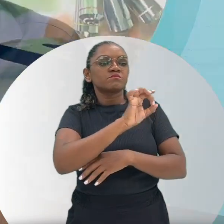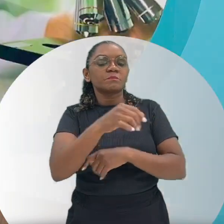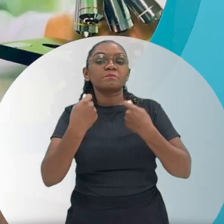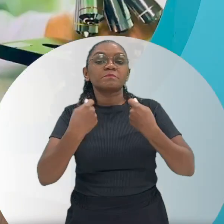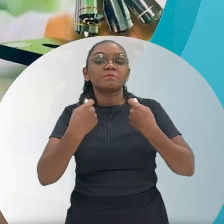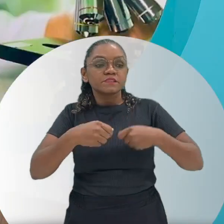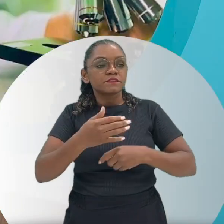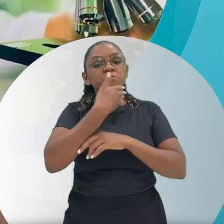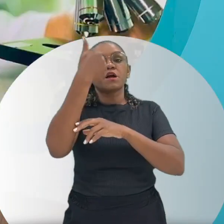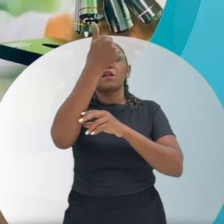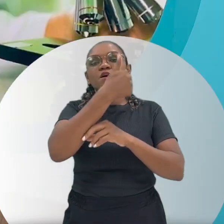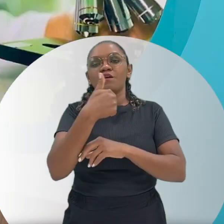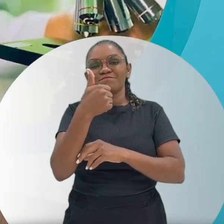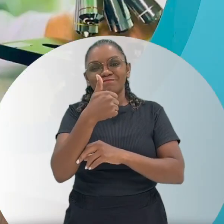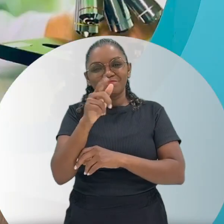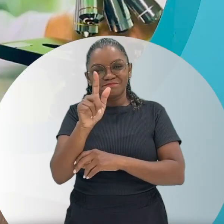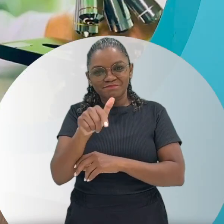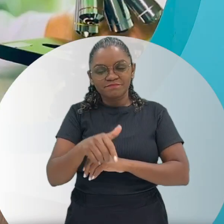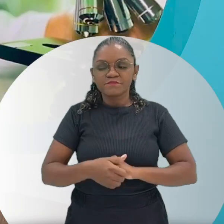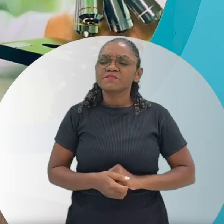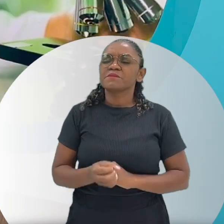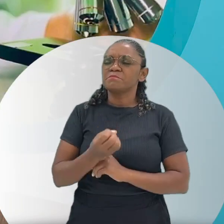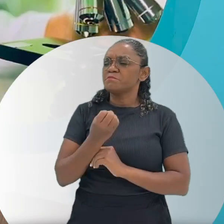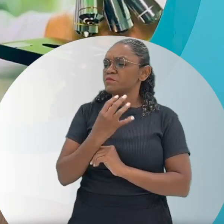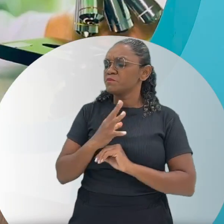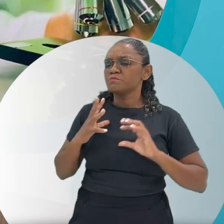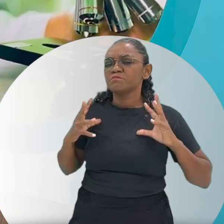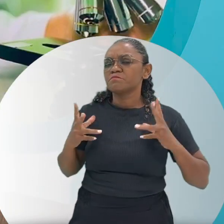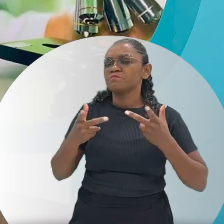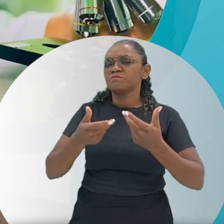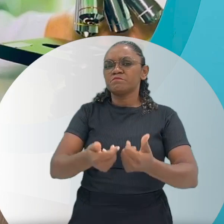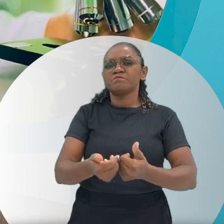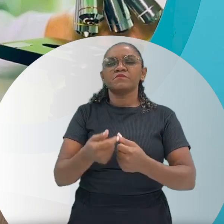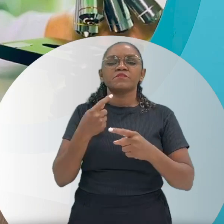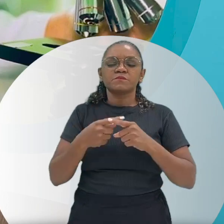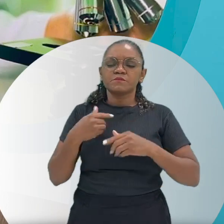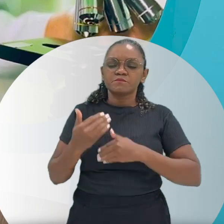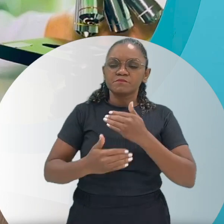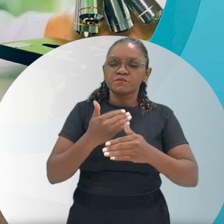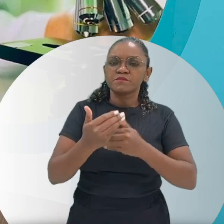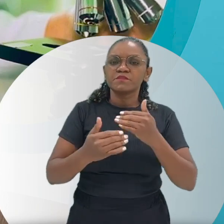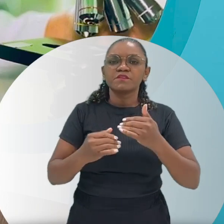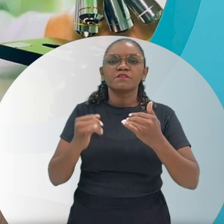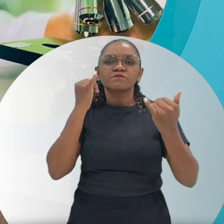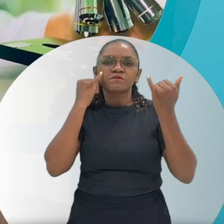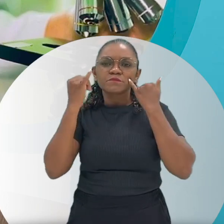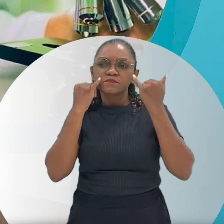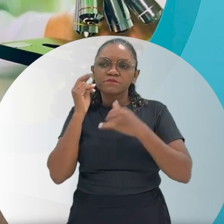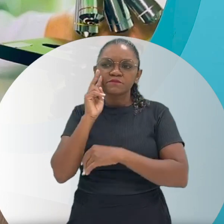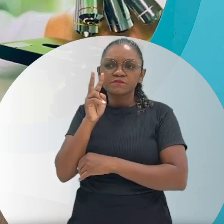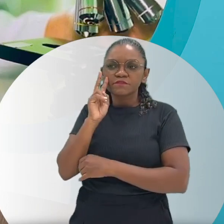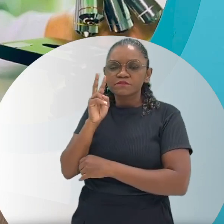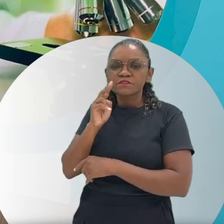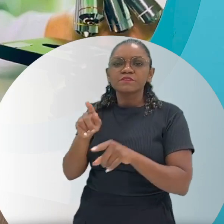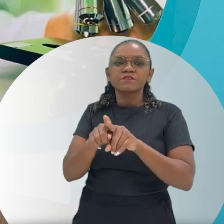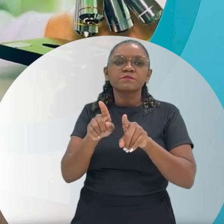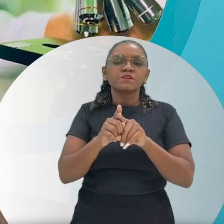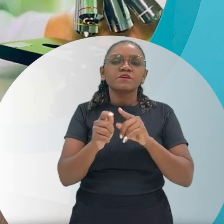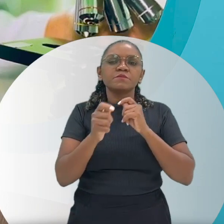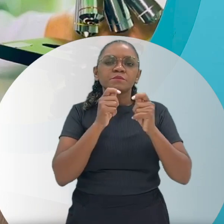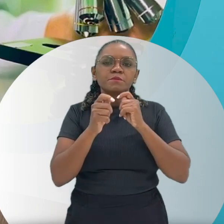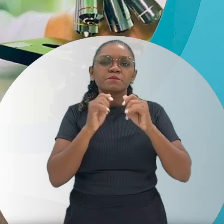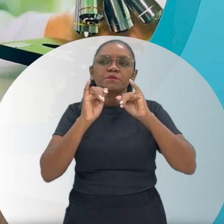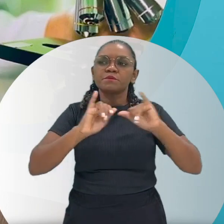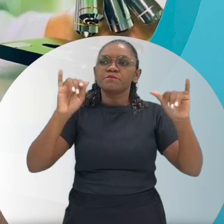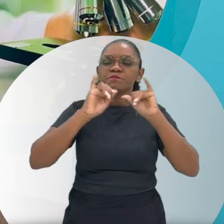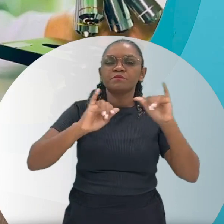Isso é fantástico, eu tenho acompanhado esse processo, até porque a gente recebe as informações para construir as notícias, né? E eu